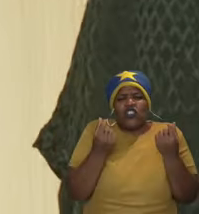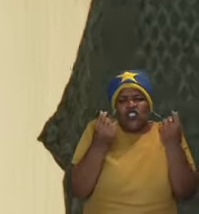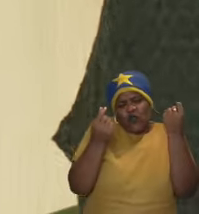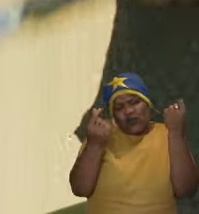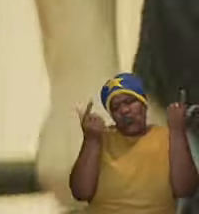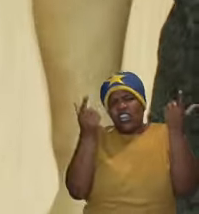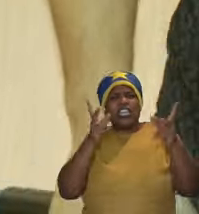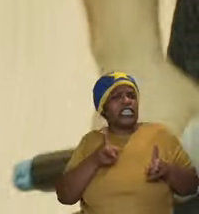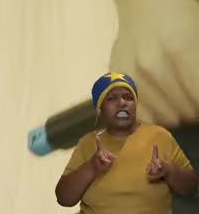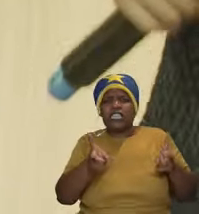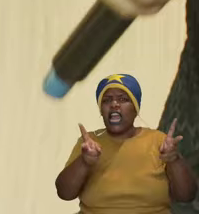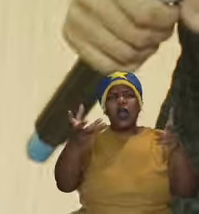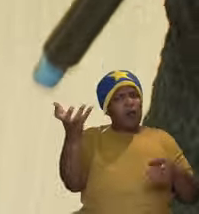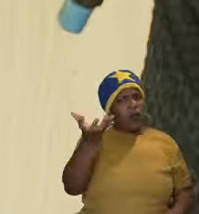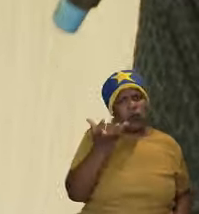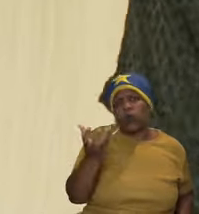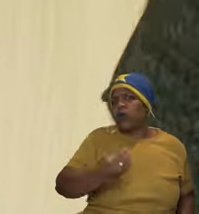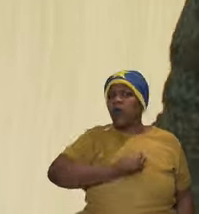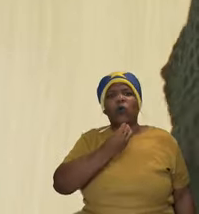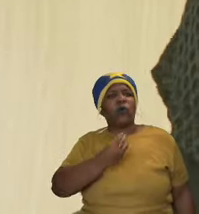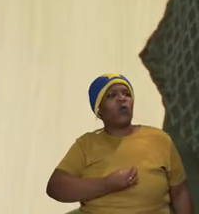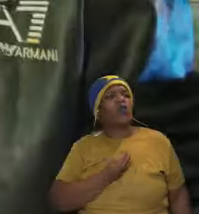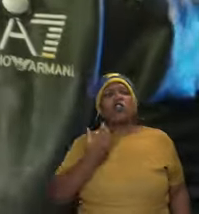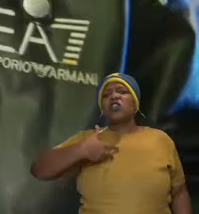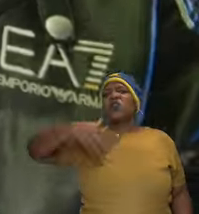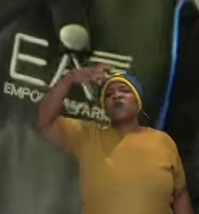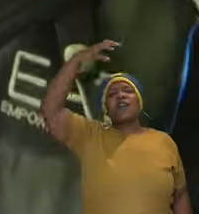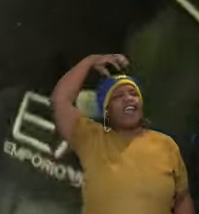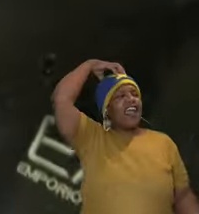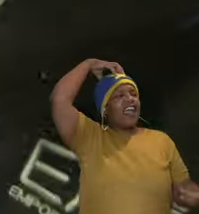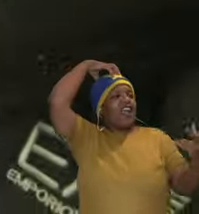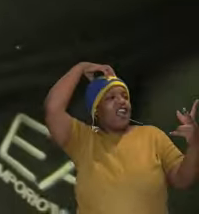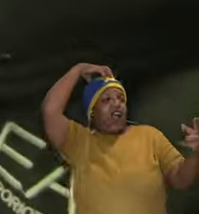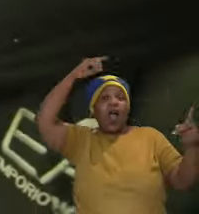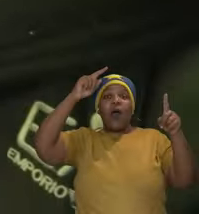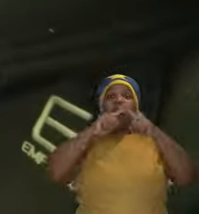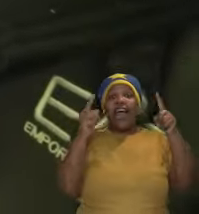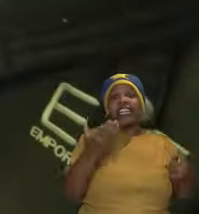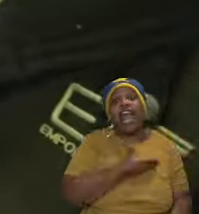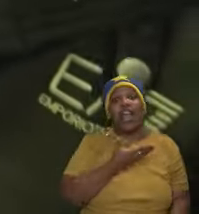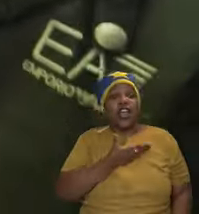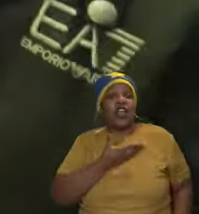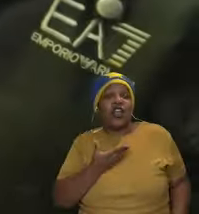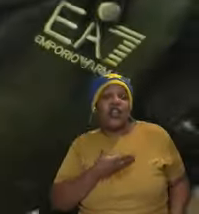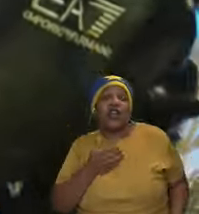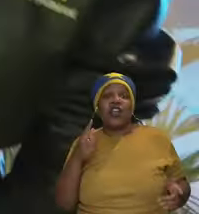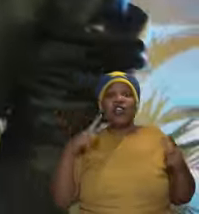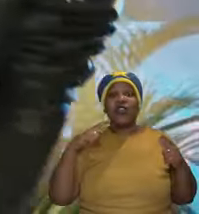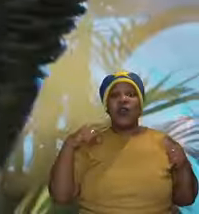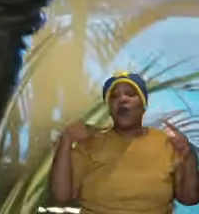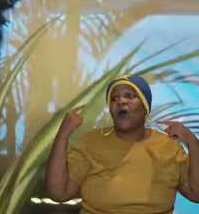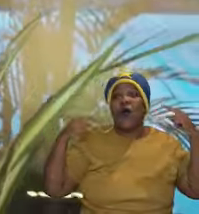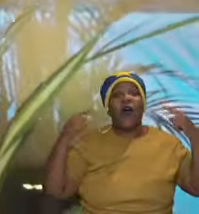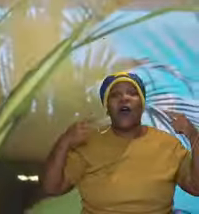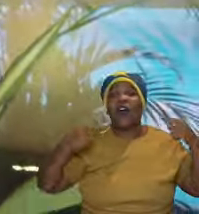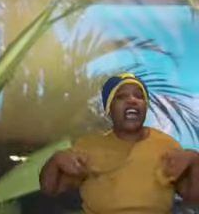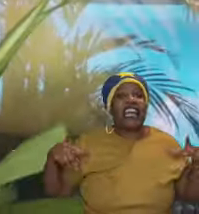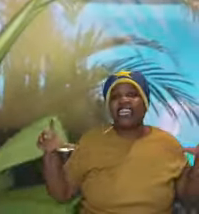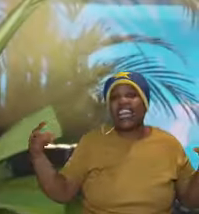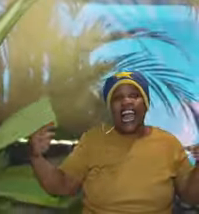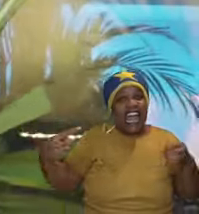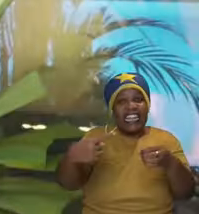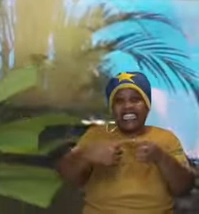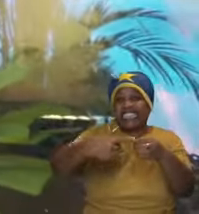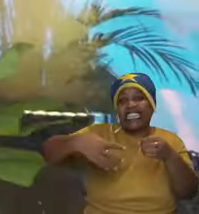dinheiro. Sempre quero viver como vive os reis. Colar com os loucos do bairro inteiro. Quero